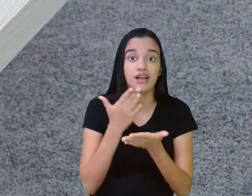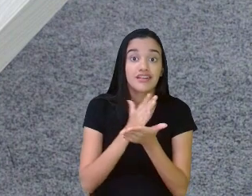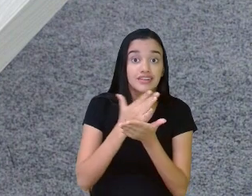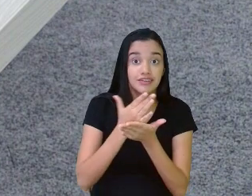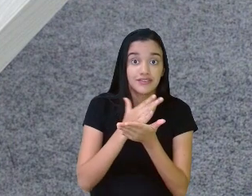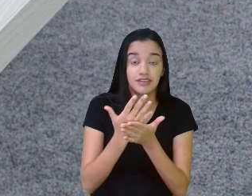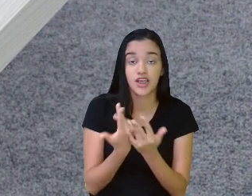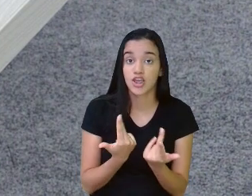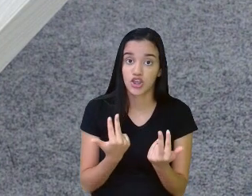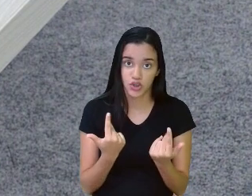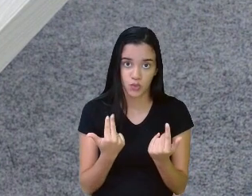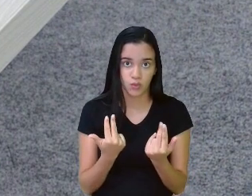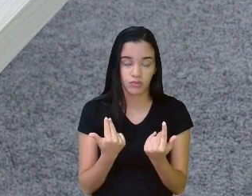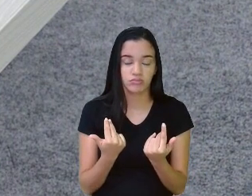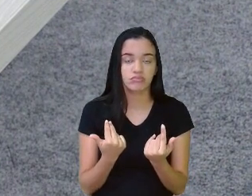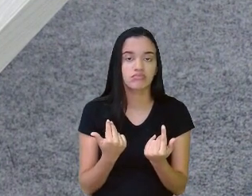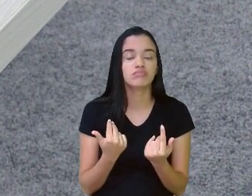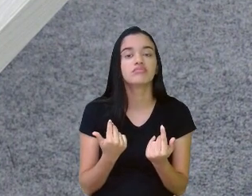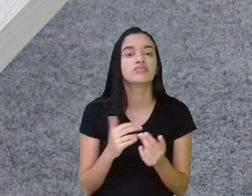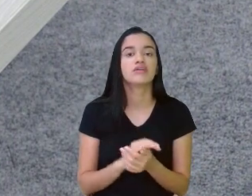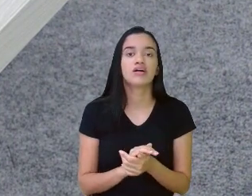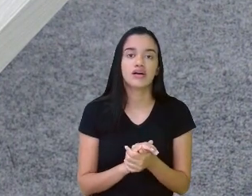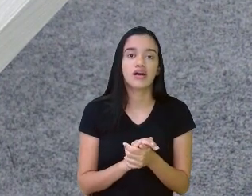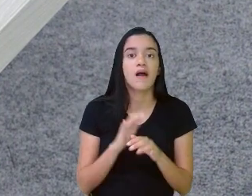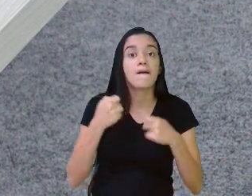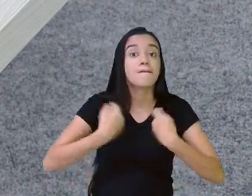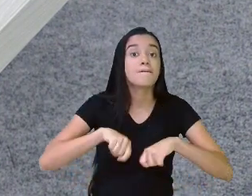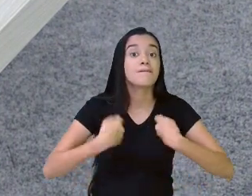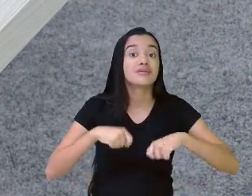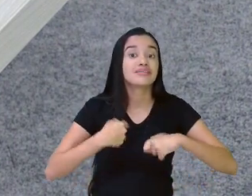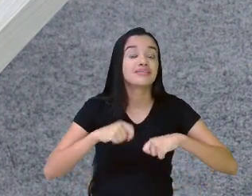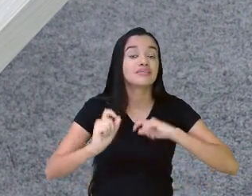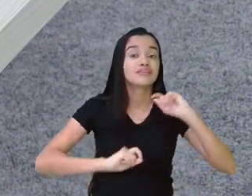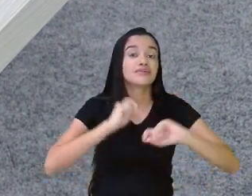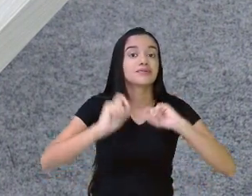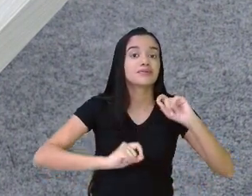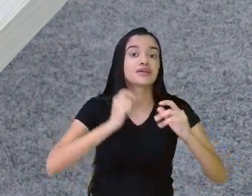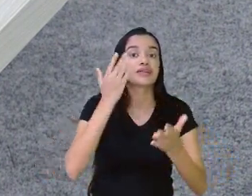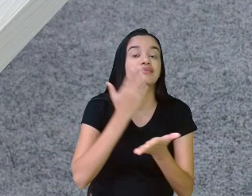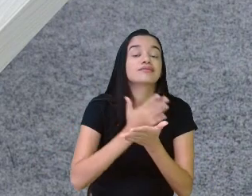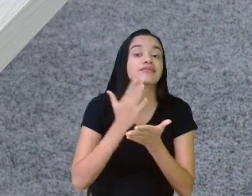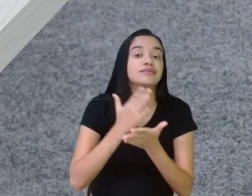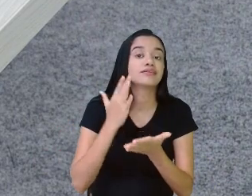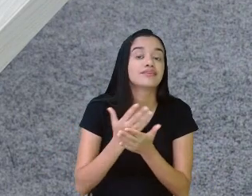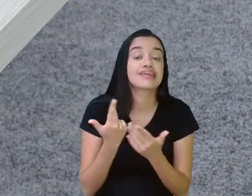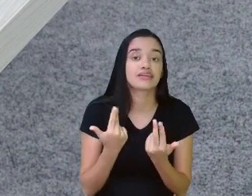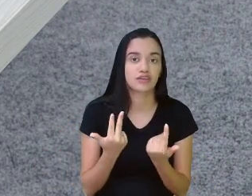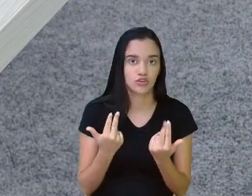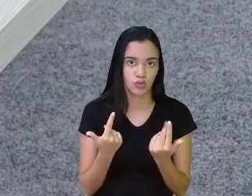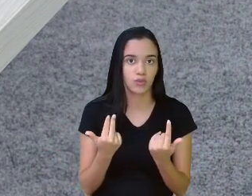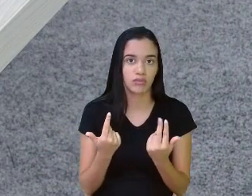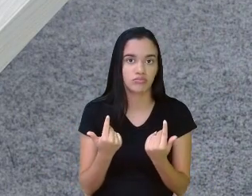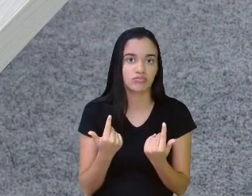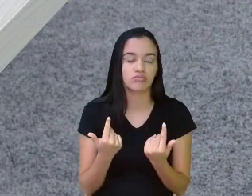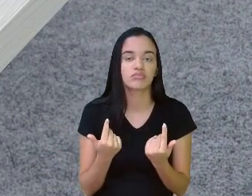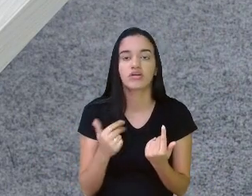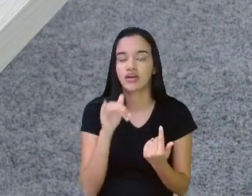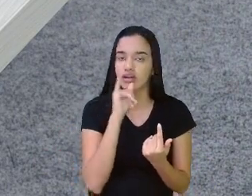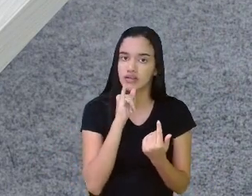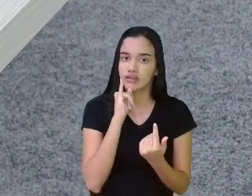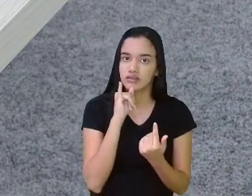Divididos igualmente. As partes precisam estar divididas igualmente. Como